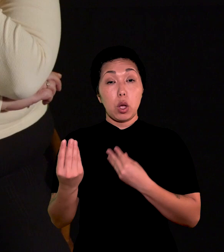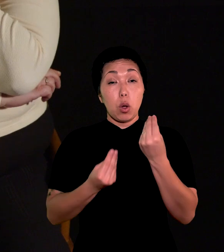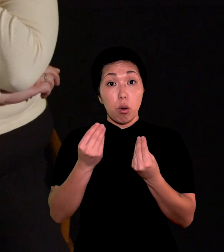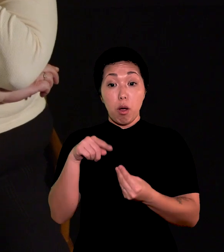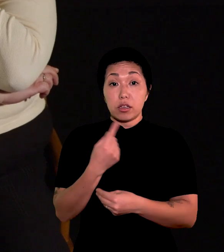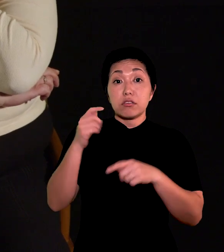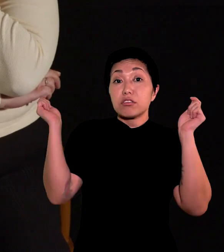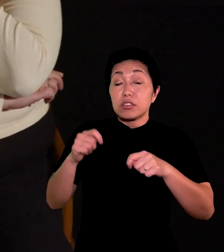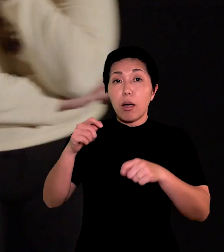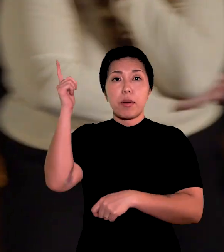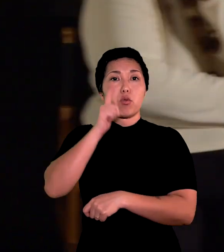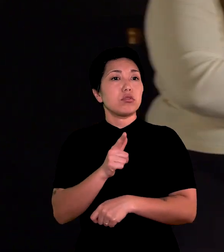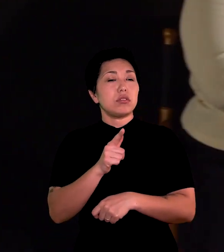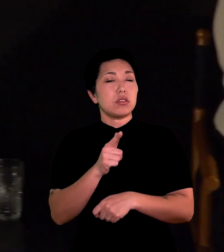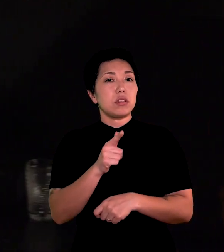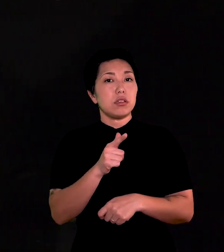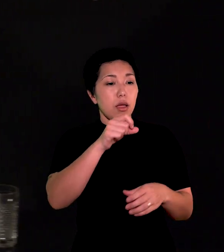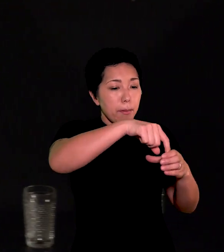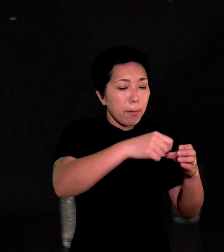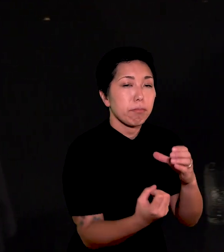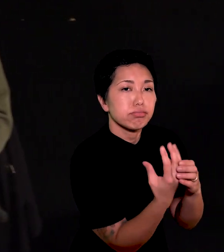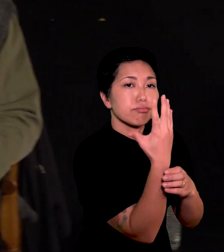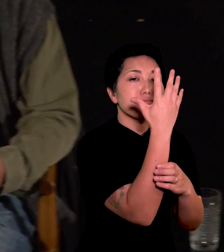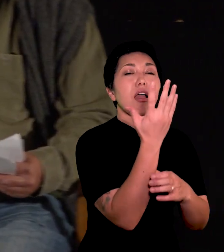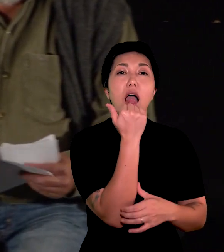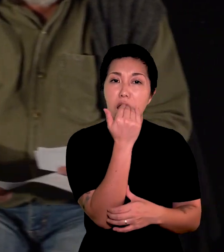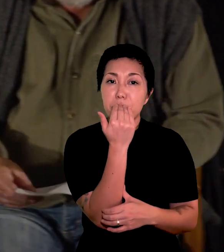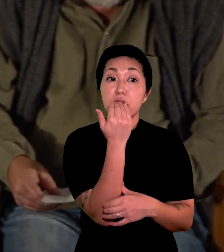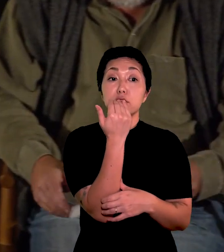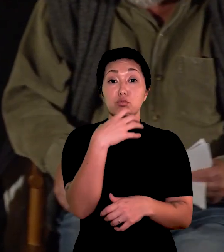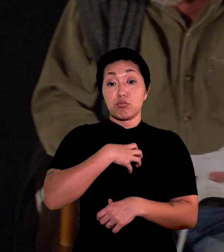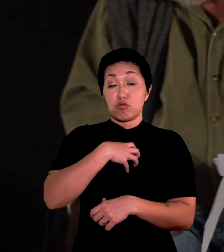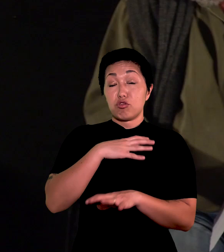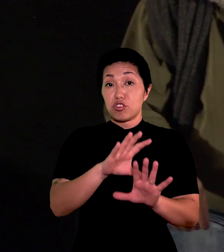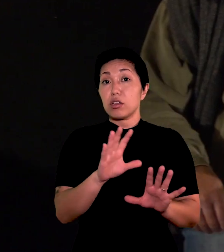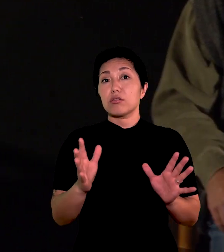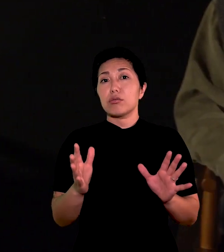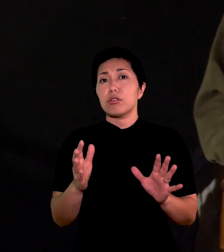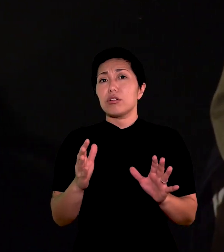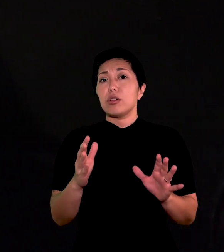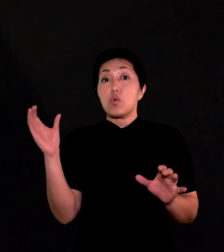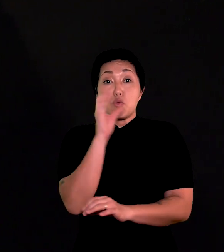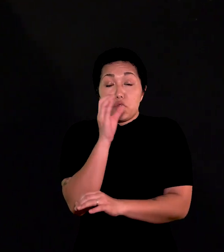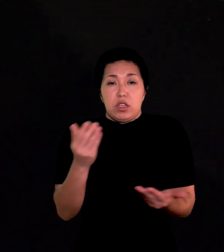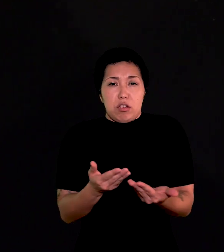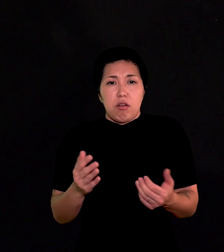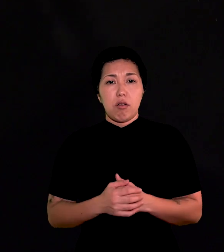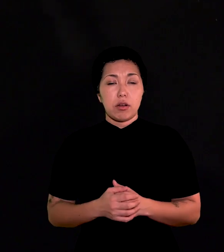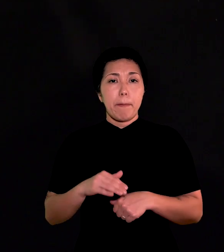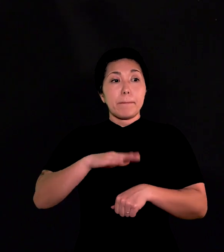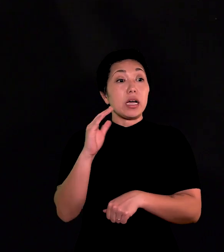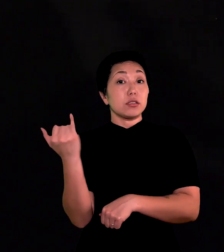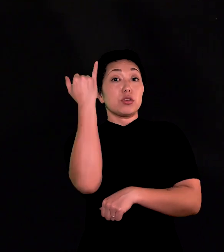da mitigação, de como podemos conseguir produzir alimentos ainda numa situação desse tipo. Isso era muito